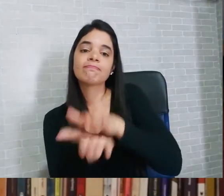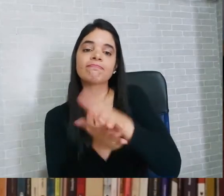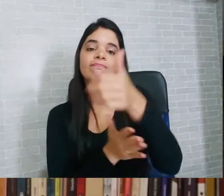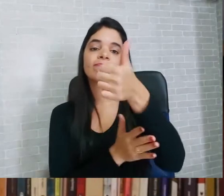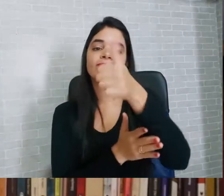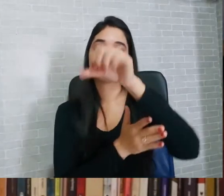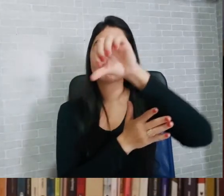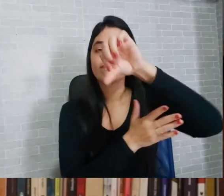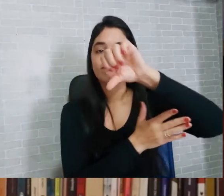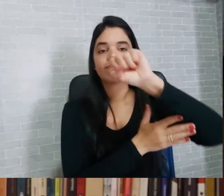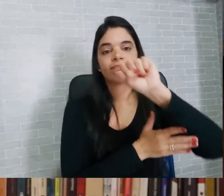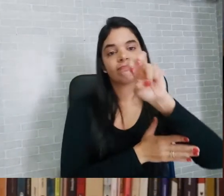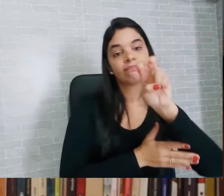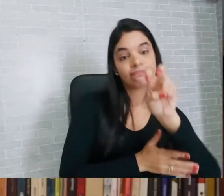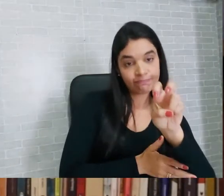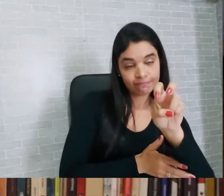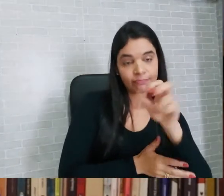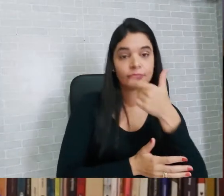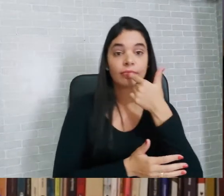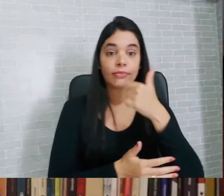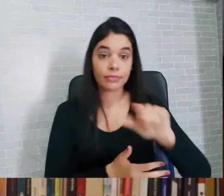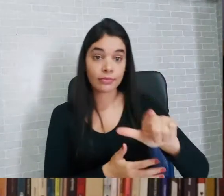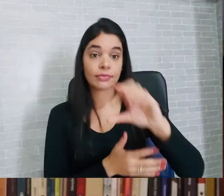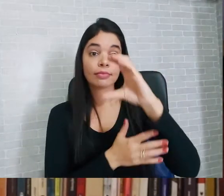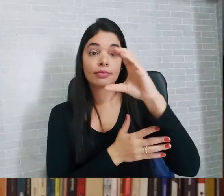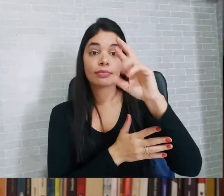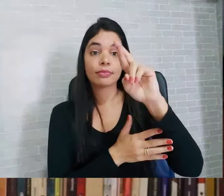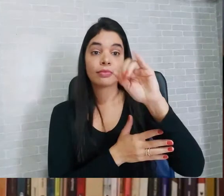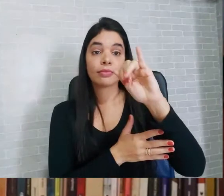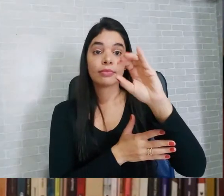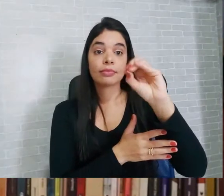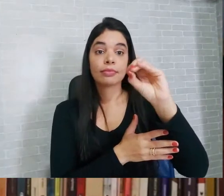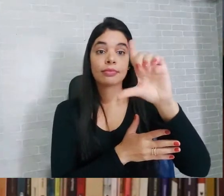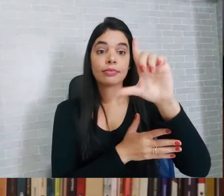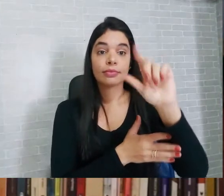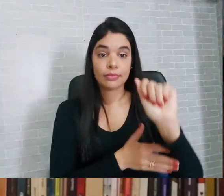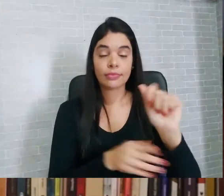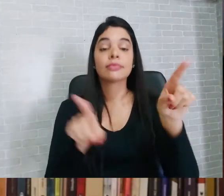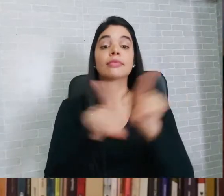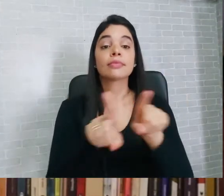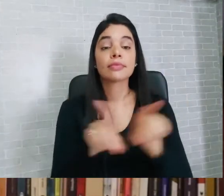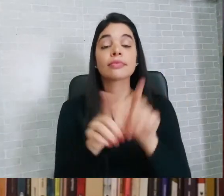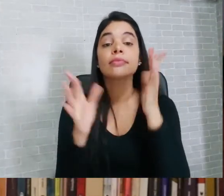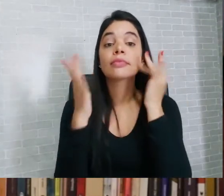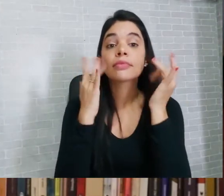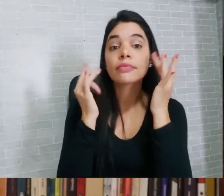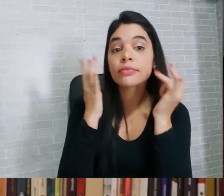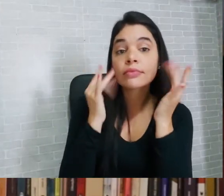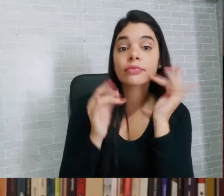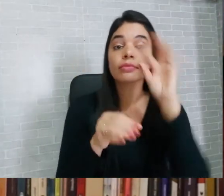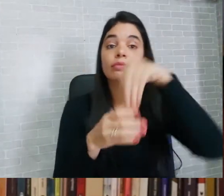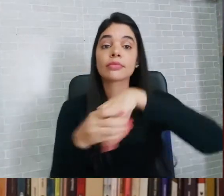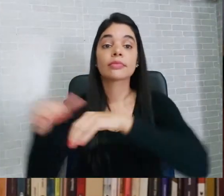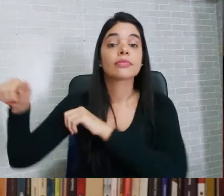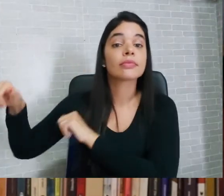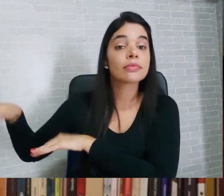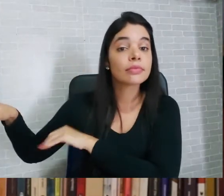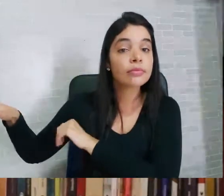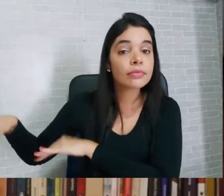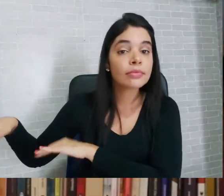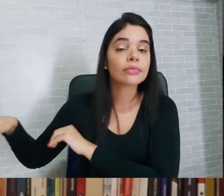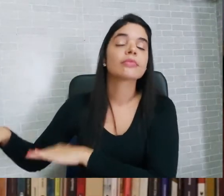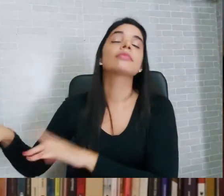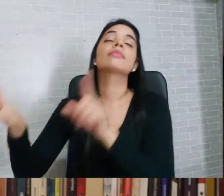em língua crioula. Além disso, o teatro também desenvolvido na Guiana Francesa,